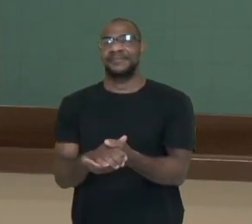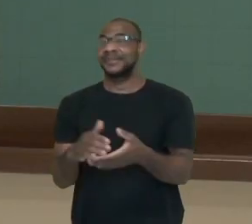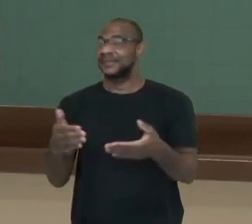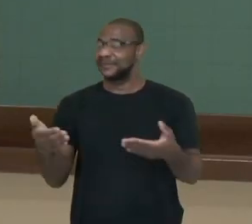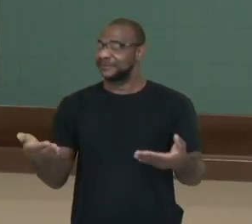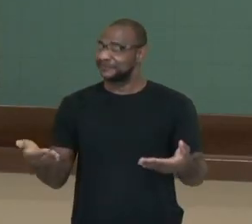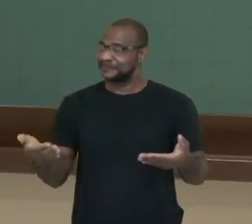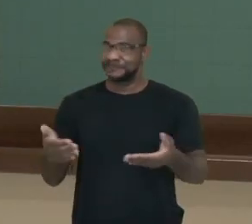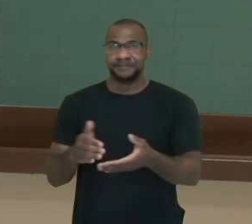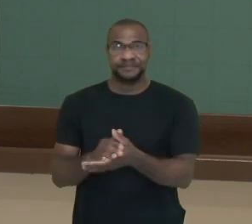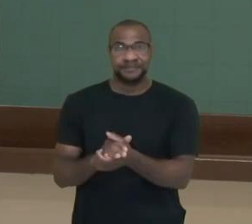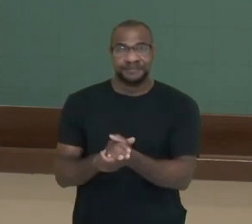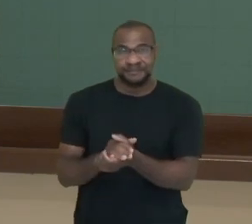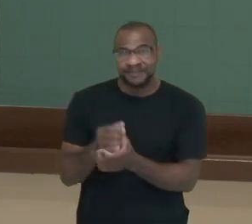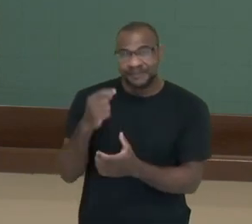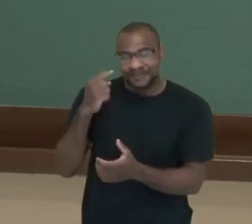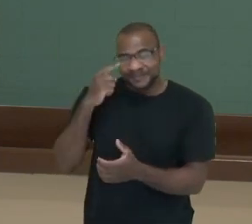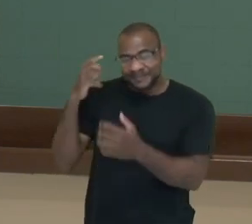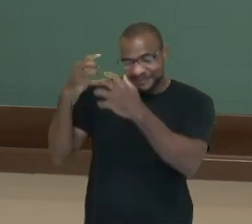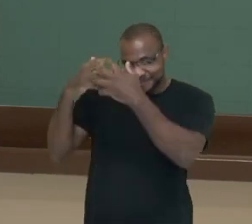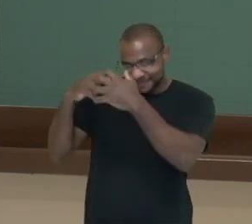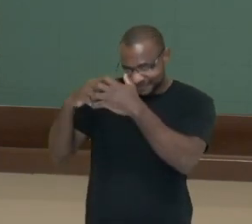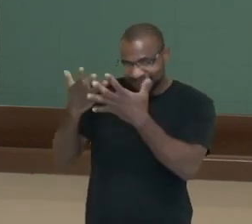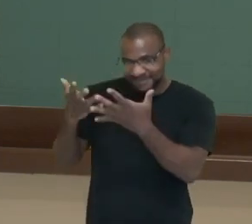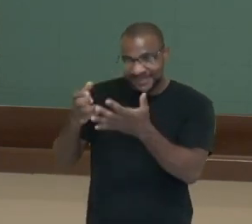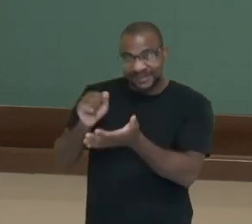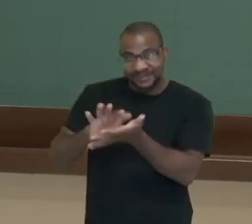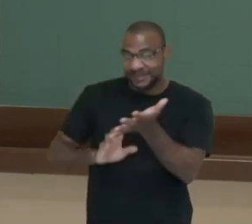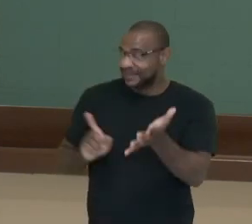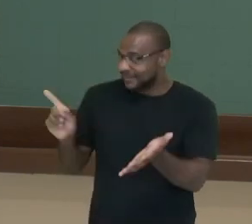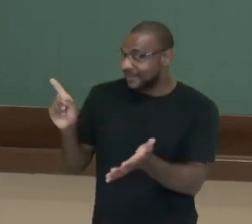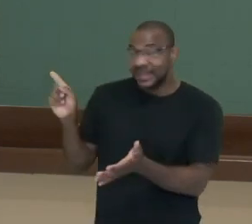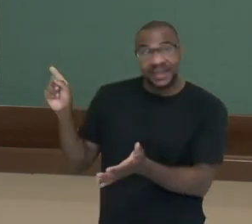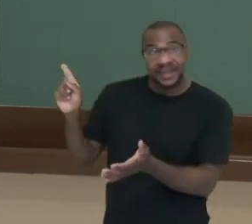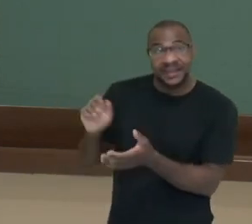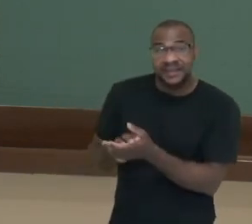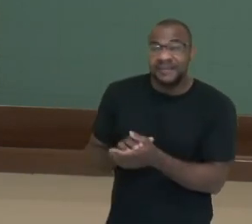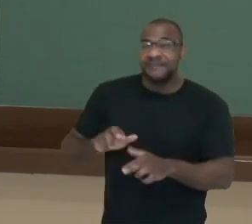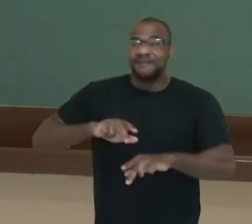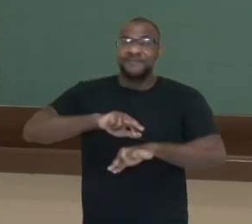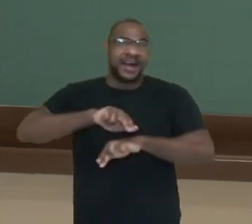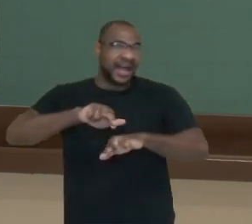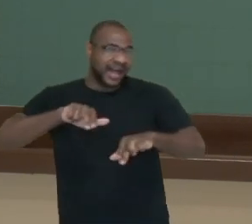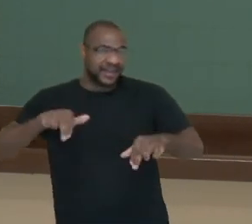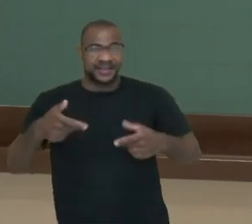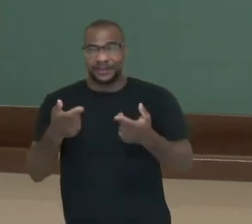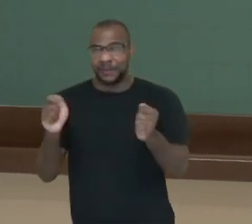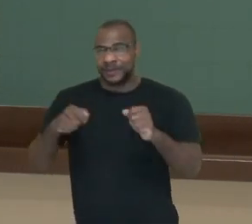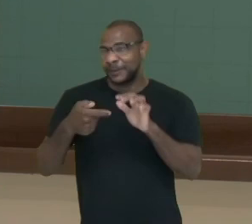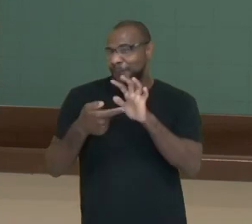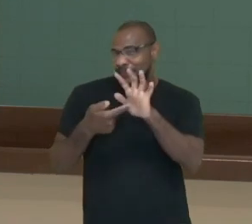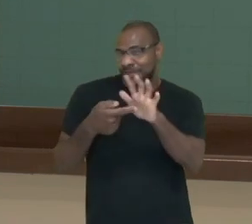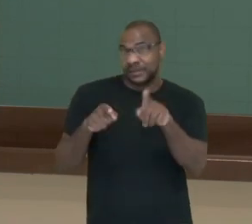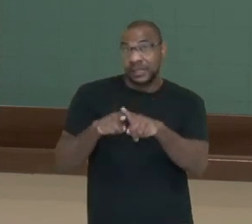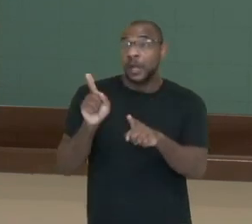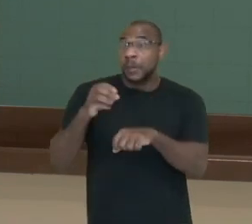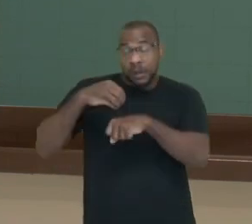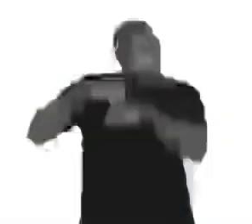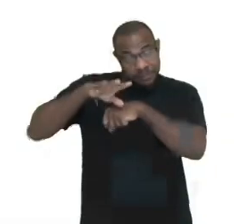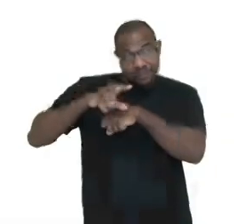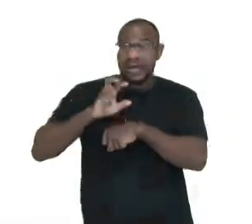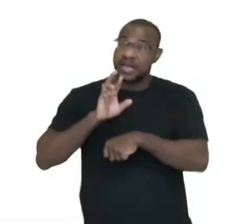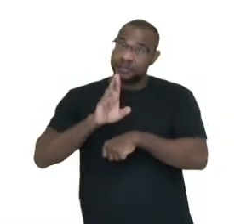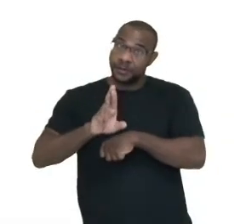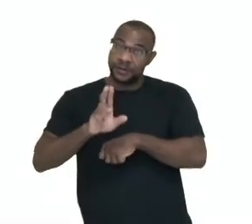Então, pessoal, refletiram sobre a atividade? Nesse quesito, vários elementos podem ser destacáveis. Aqui apenas uma sugestão de